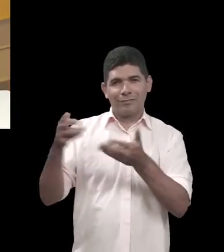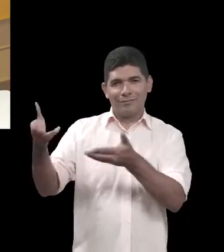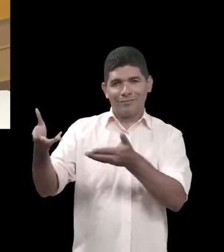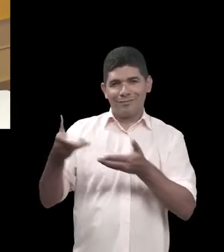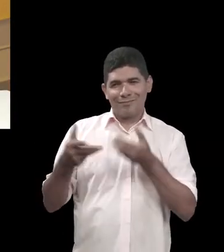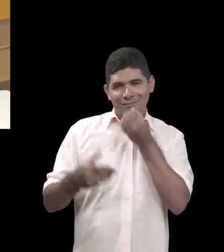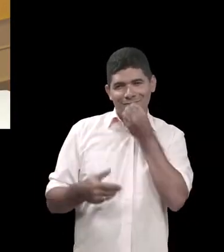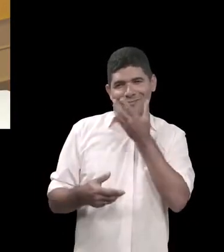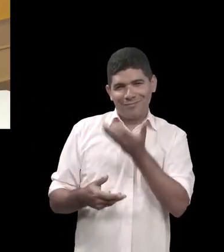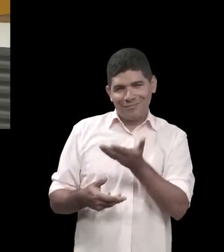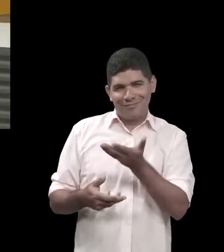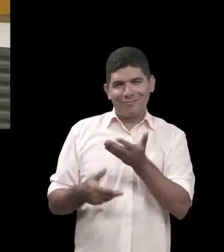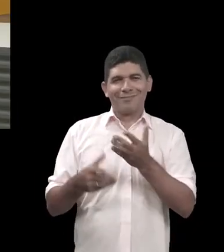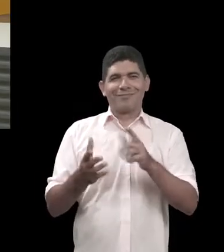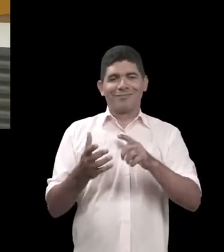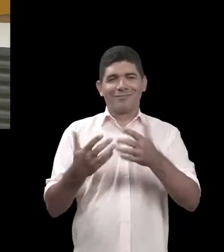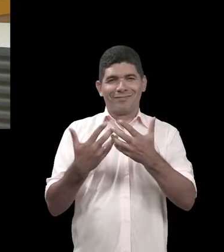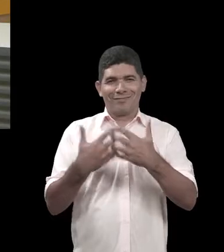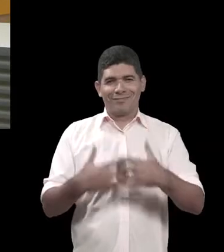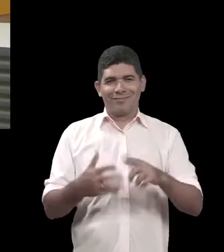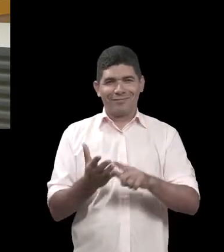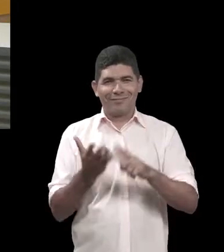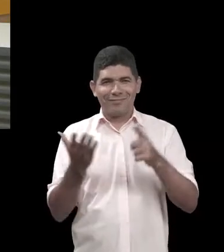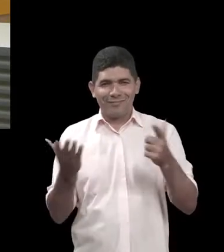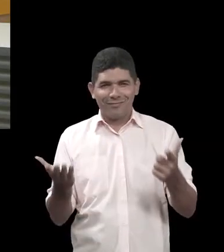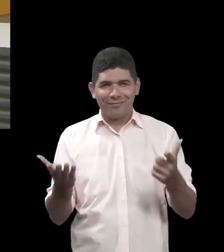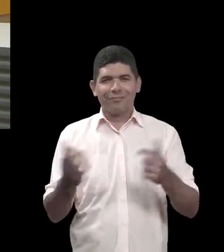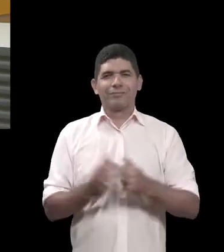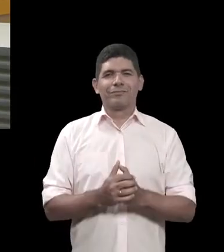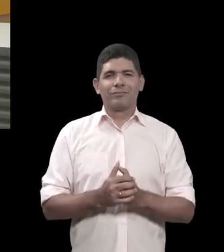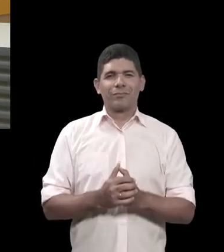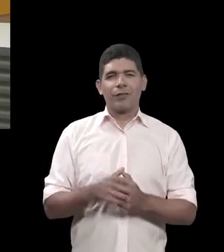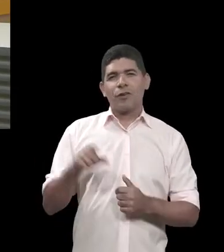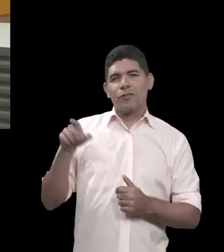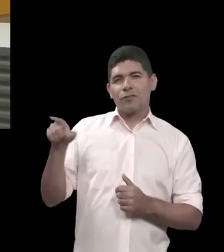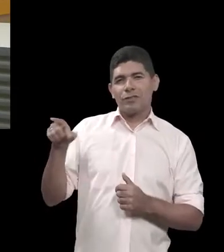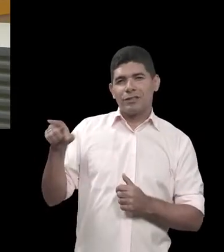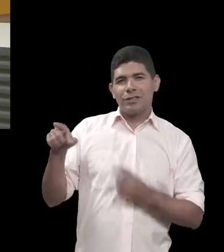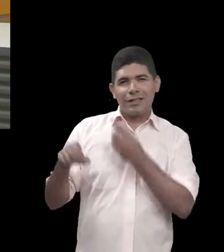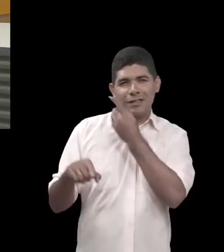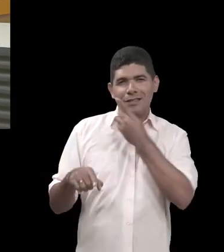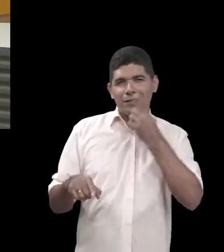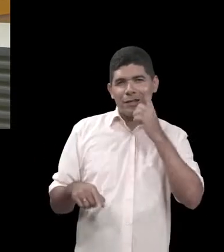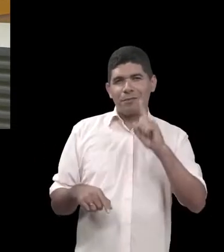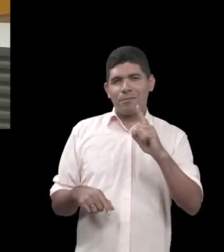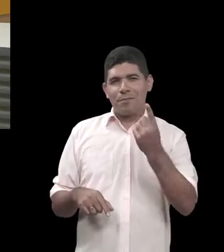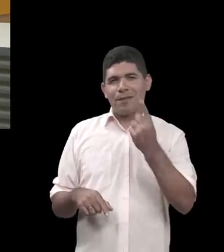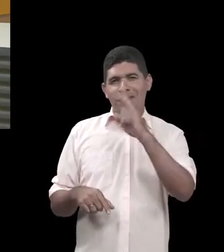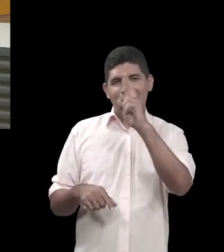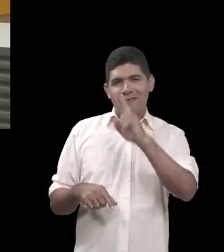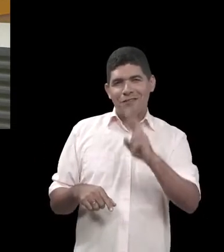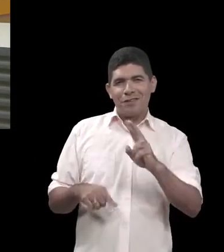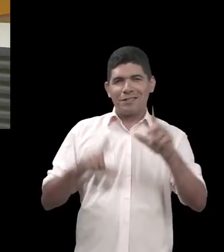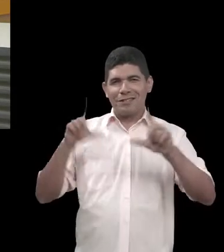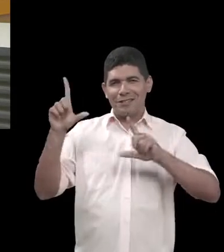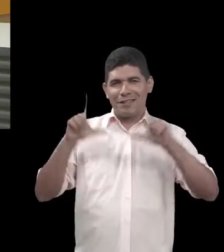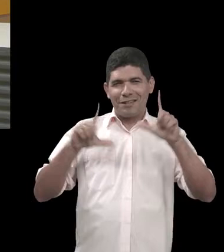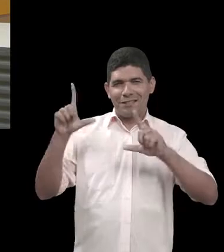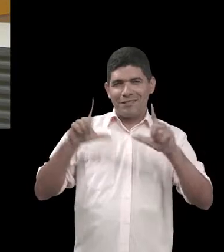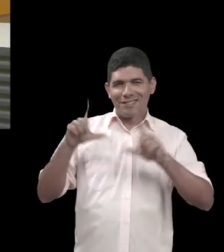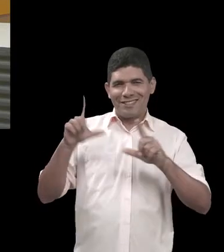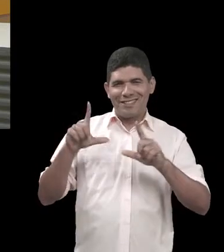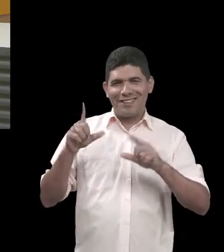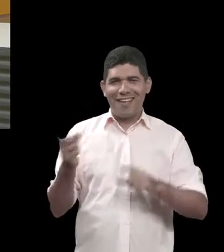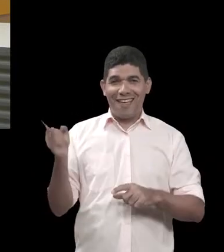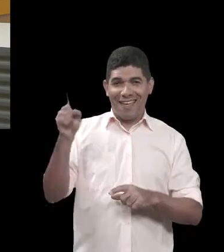ao programa Educação em Pauta. Obrigada Obrigado, pelo convite. Bruno. Délio, primeira vez, televisão, tá nervoso? Primeira vez. Lara